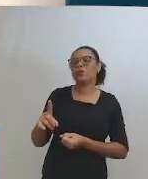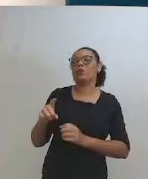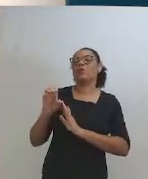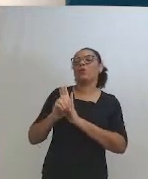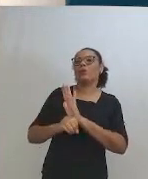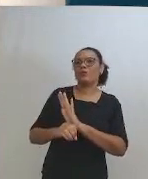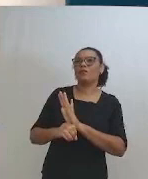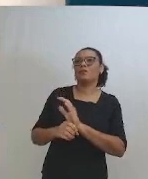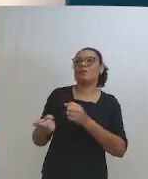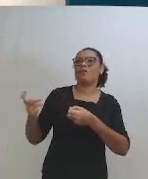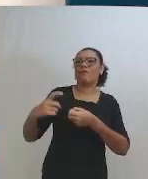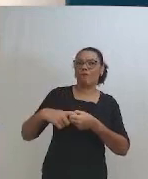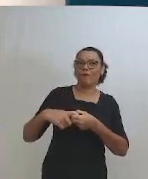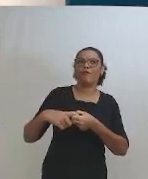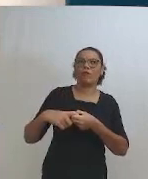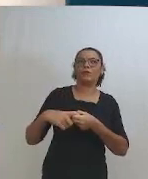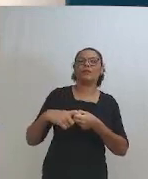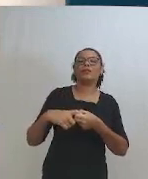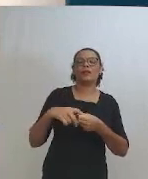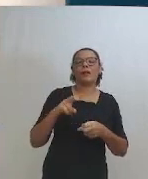a prisão preventiva.